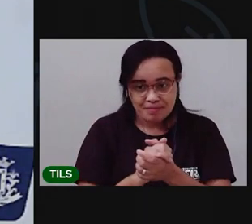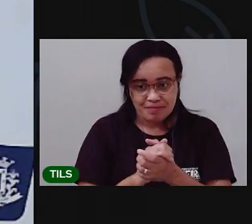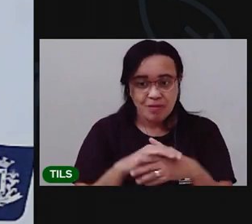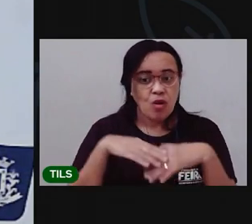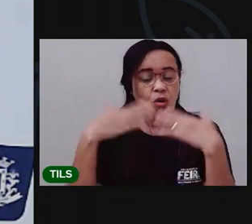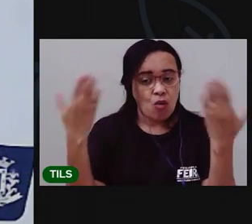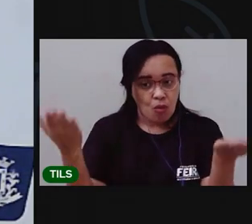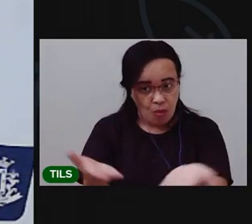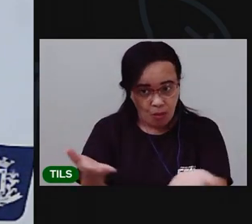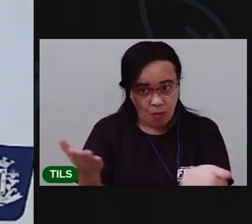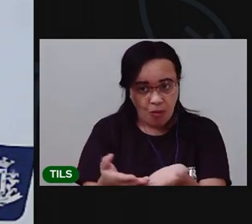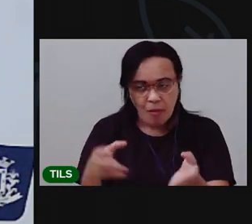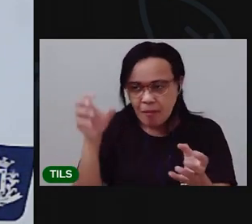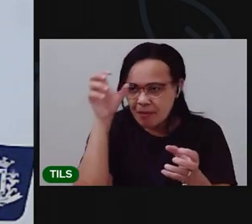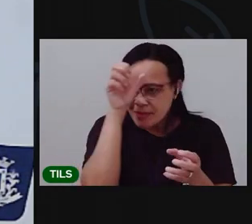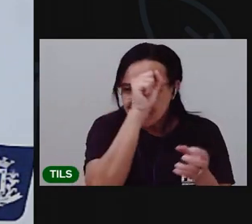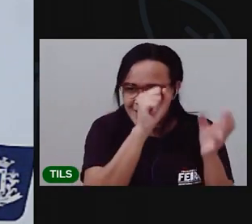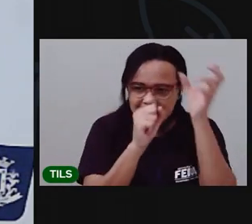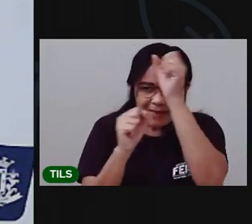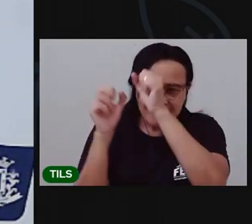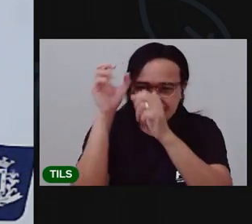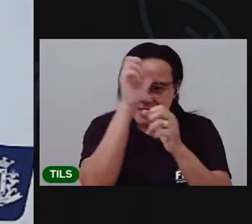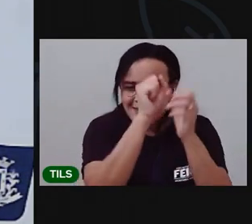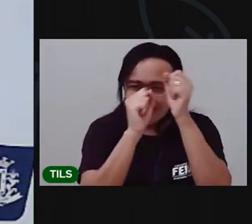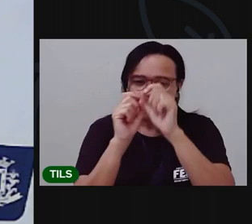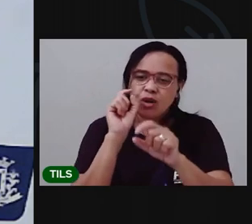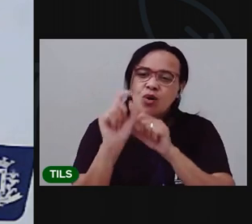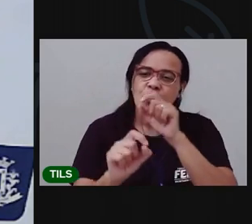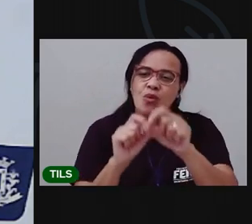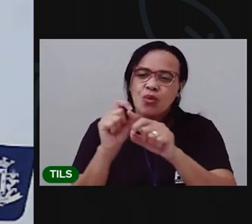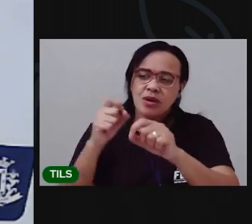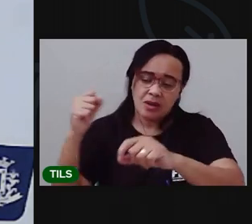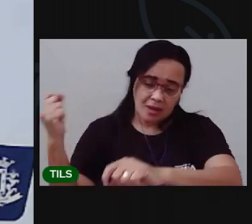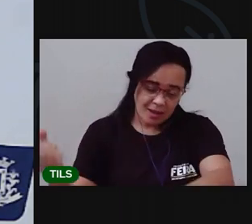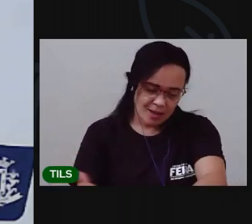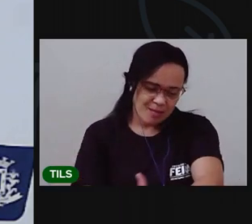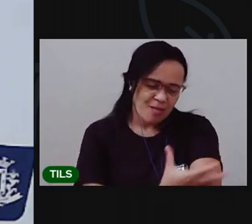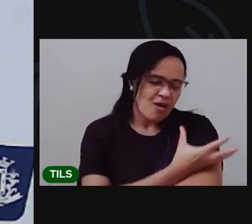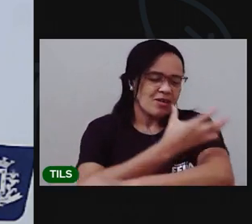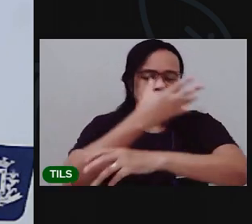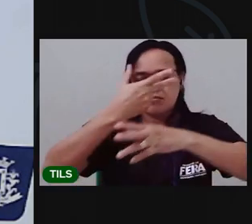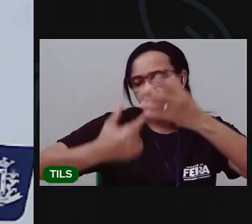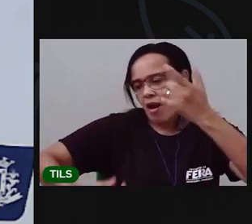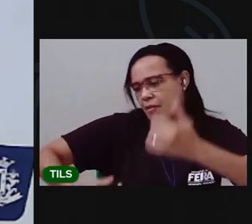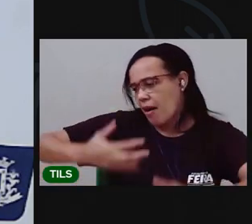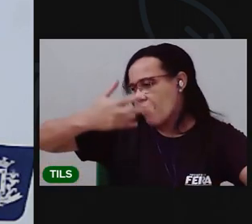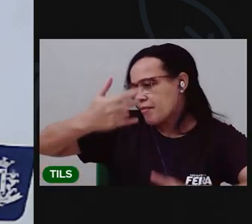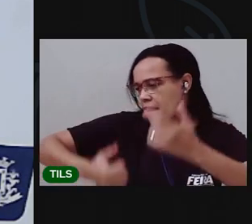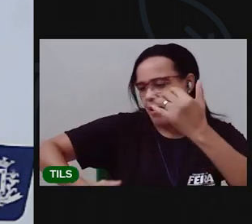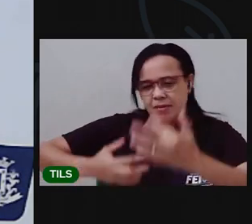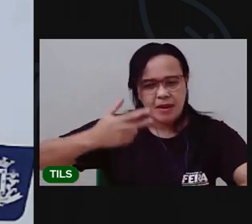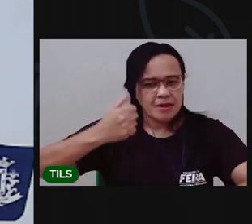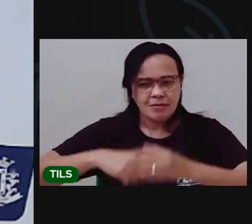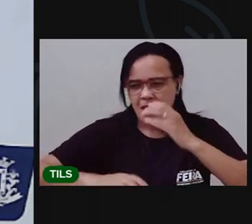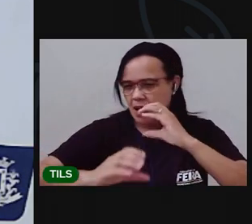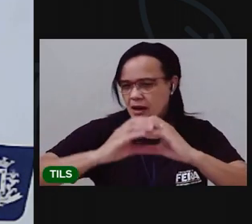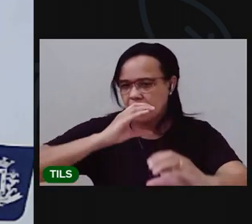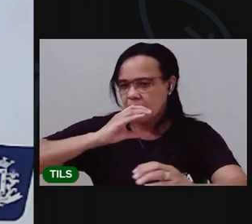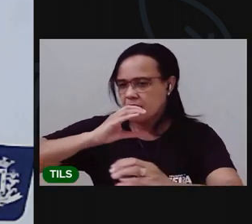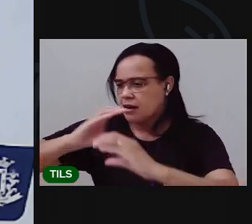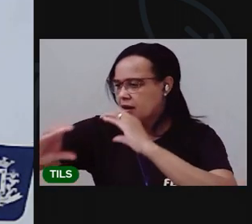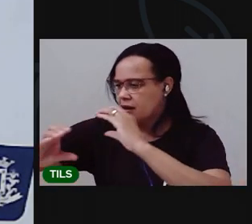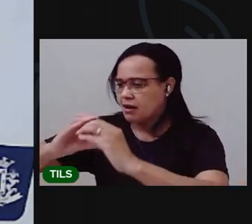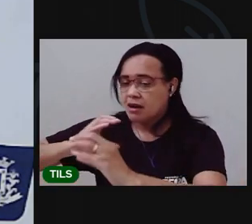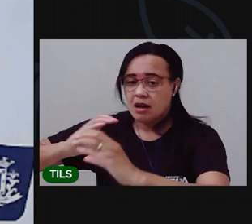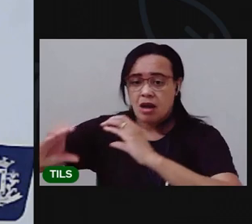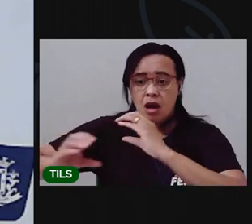Na aula de hoje, a gente aprendeu que as emoções falam, né? Que a gente pode se comunicar por meio